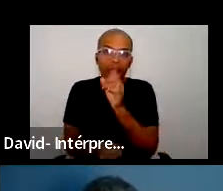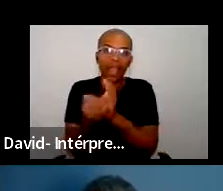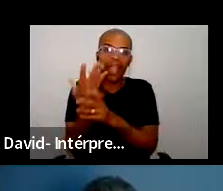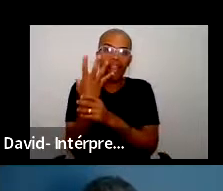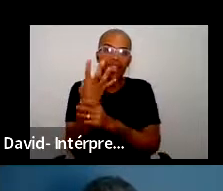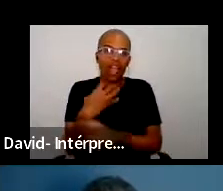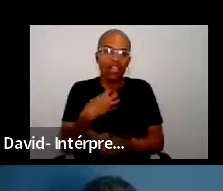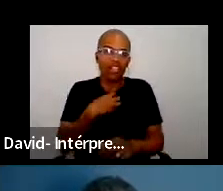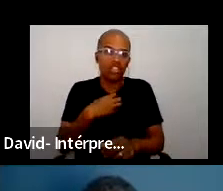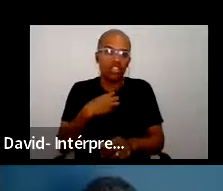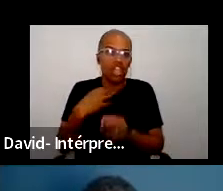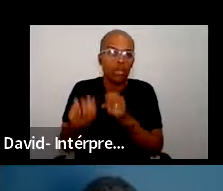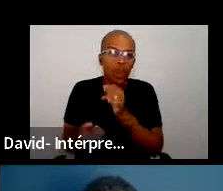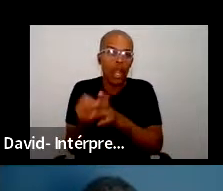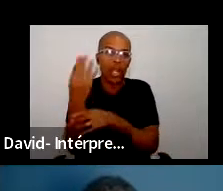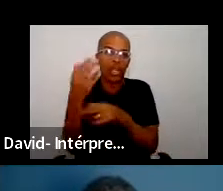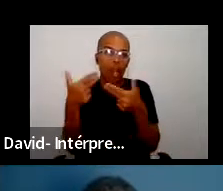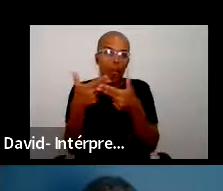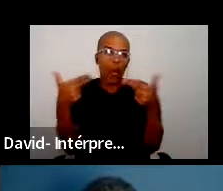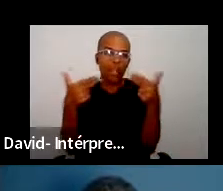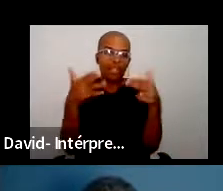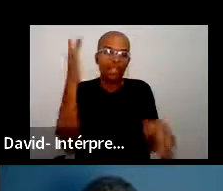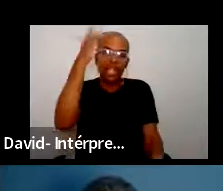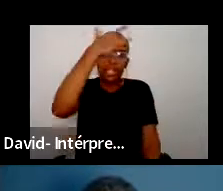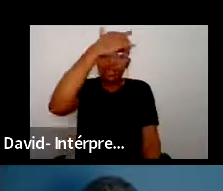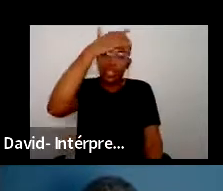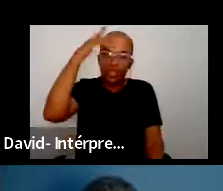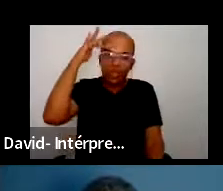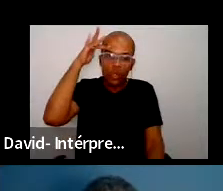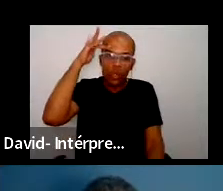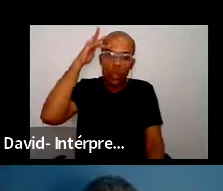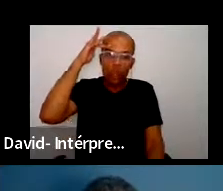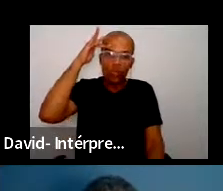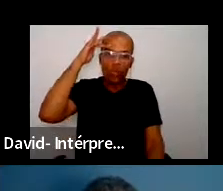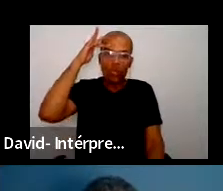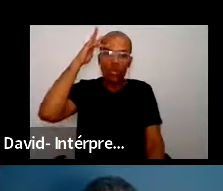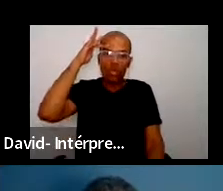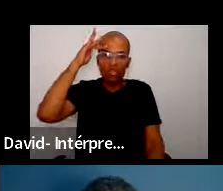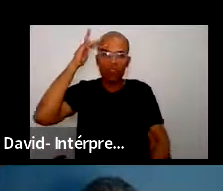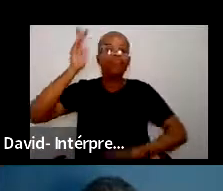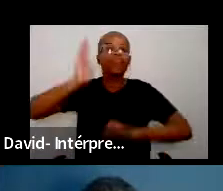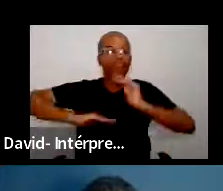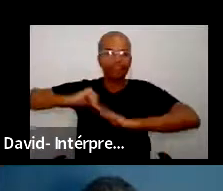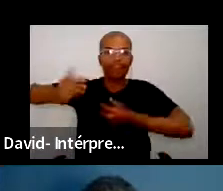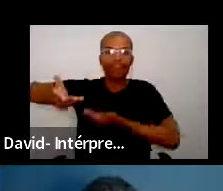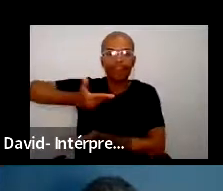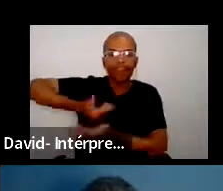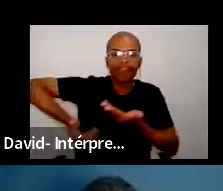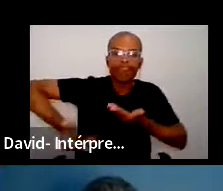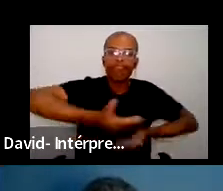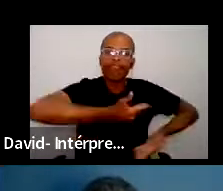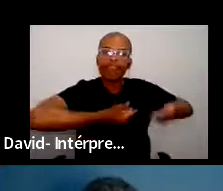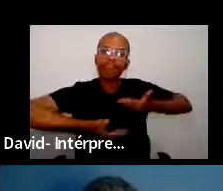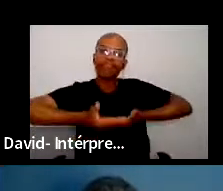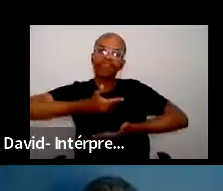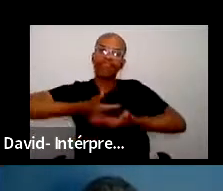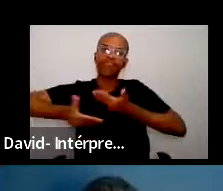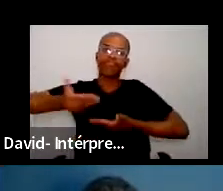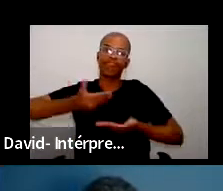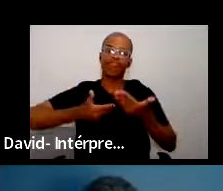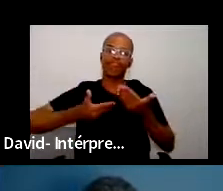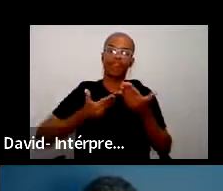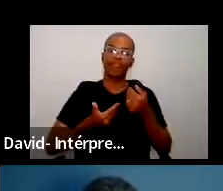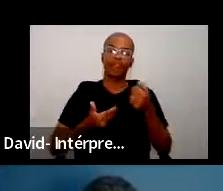situações em que as pessoas ajam colaborativamente numa relação em que